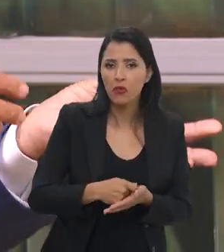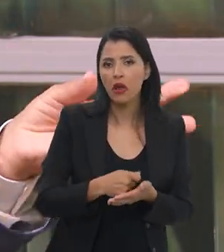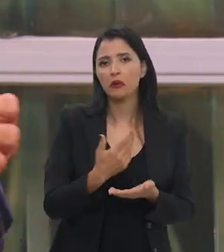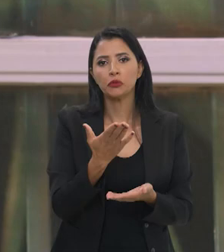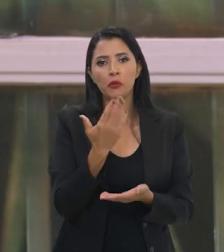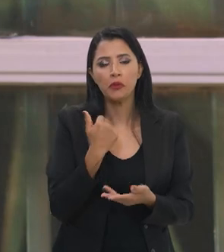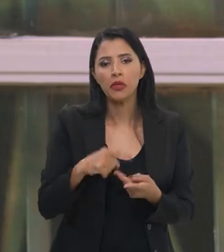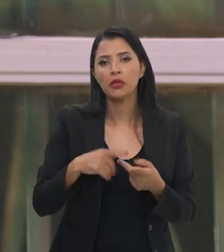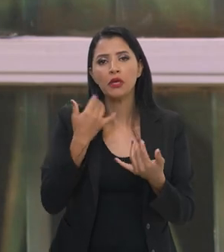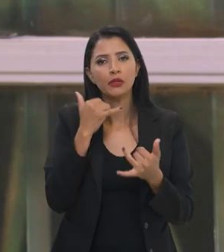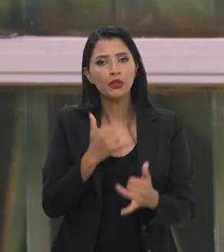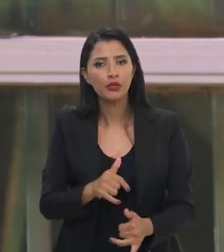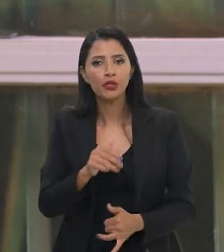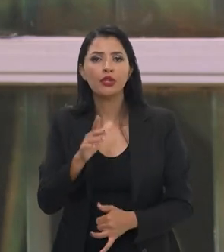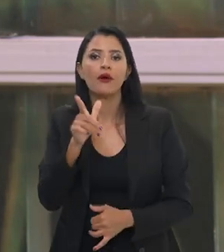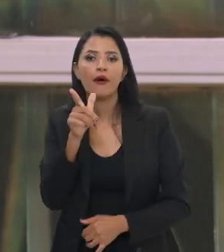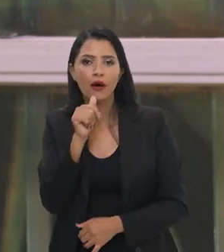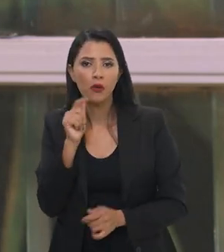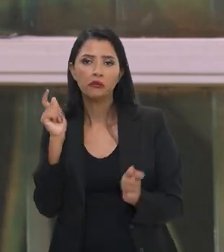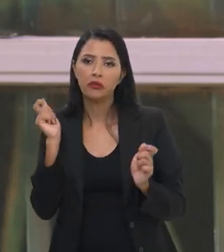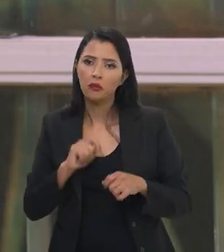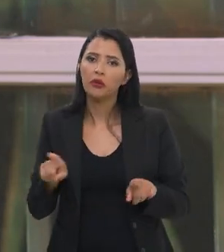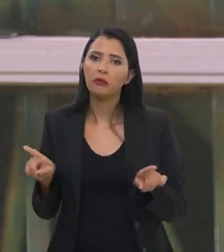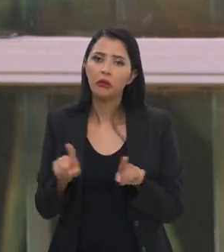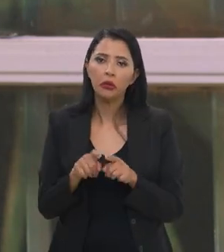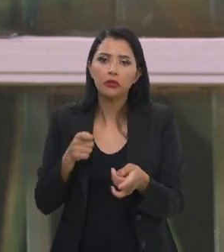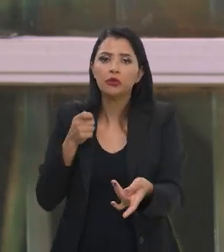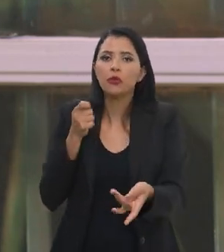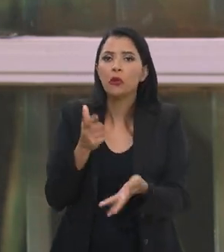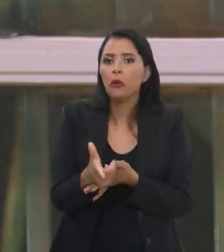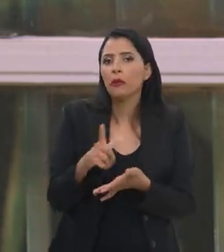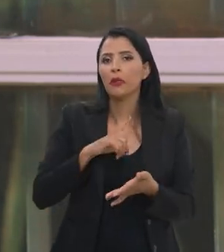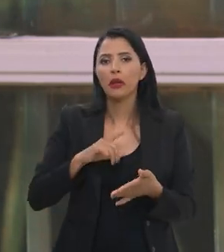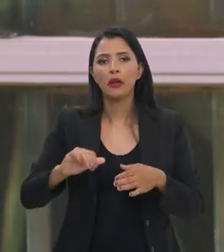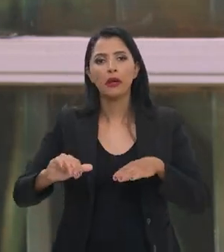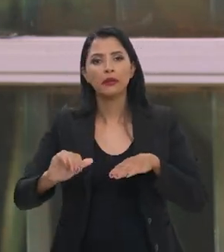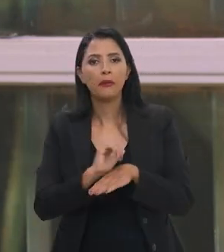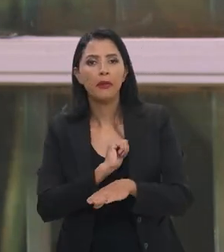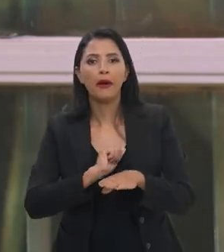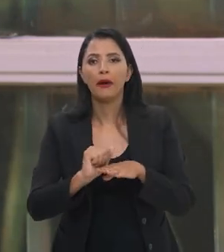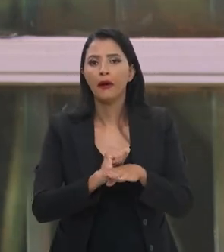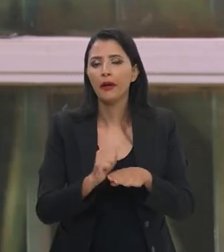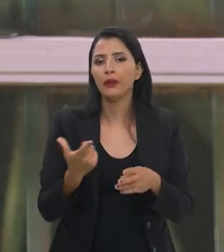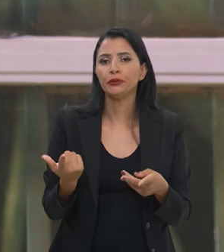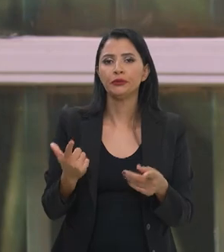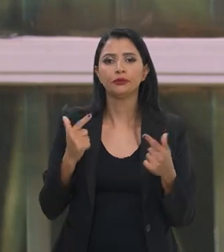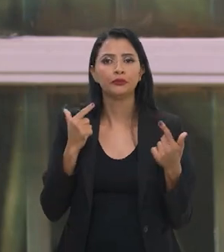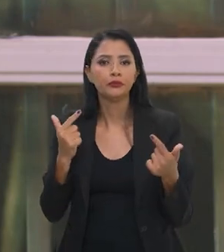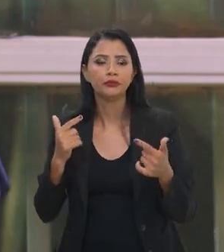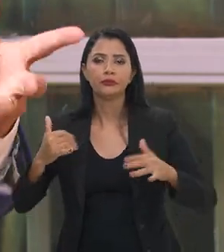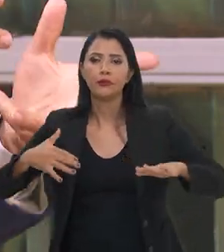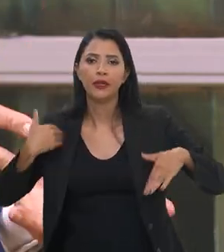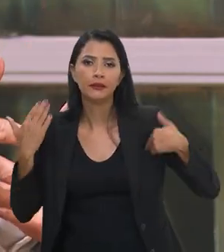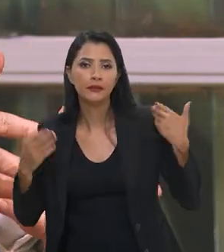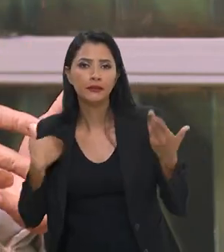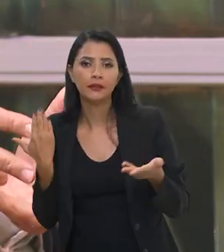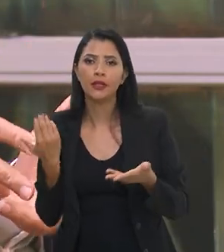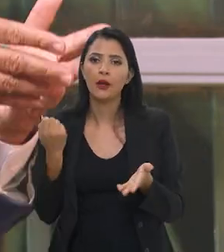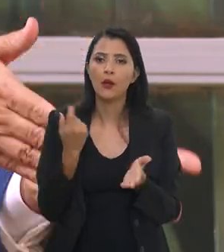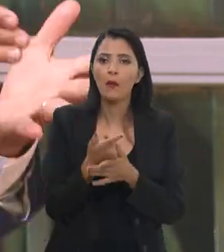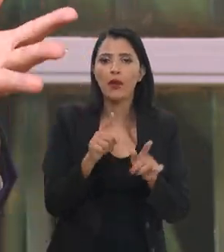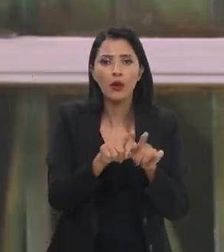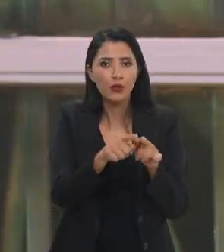da energia da água ter também uma condição não é de comprar ali um calçado de ter um lazer